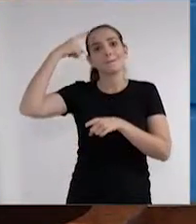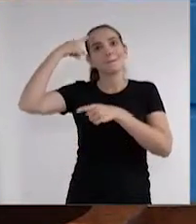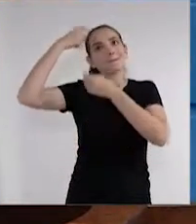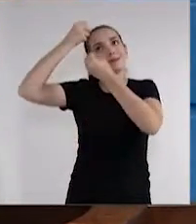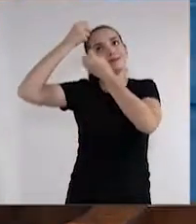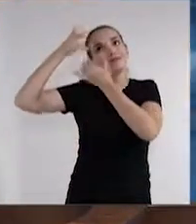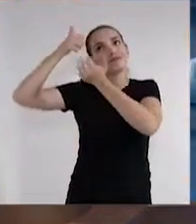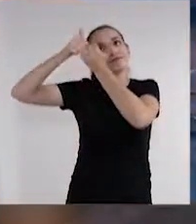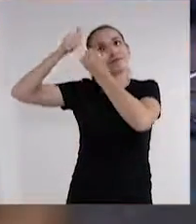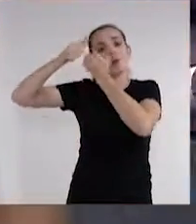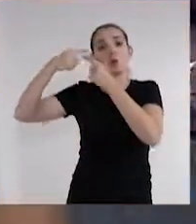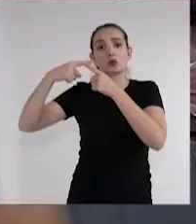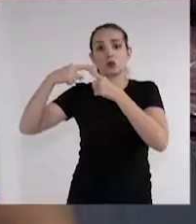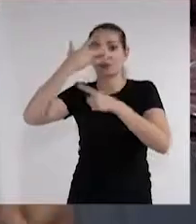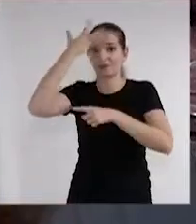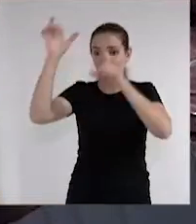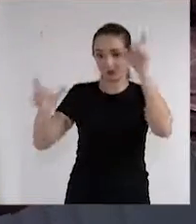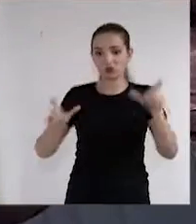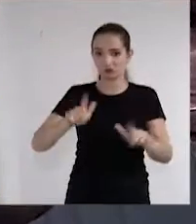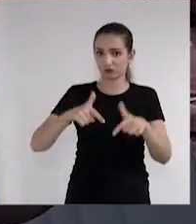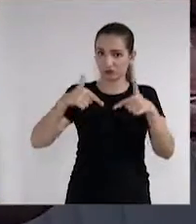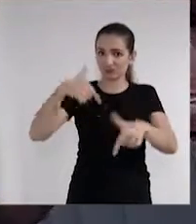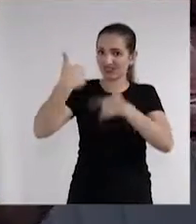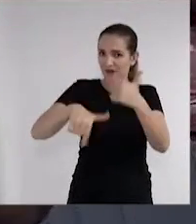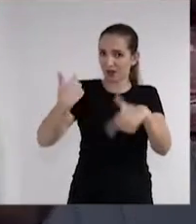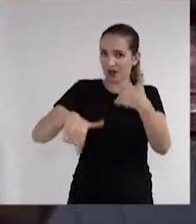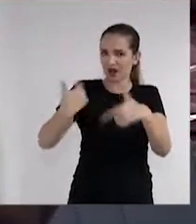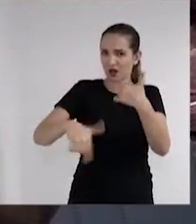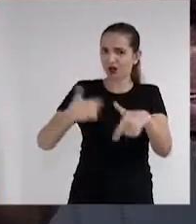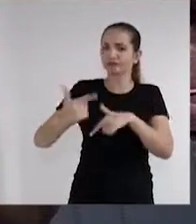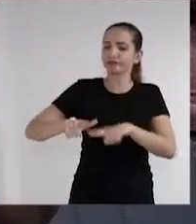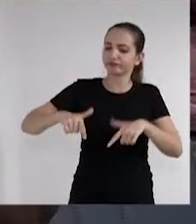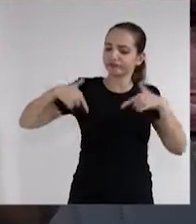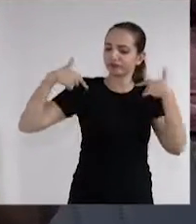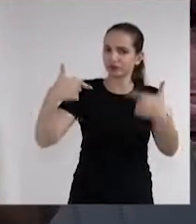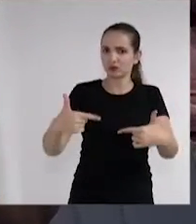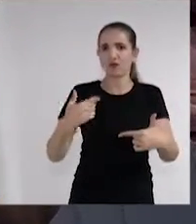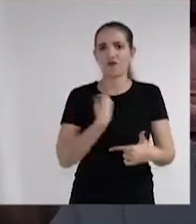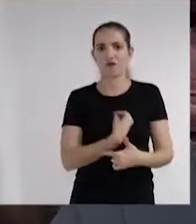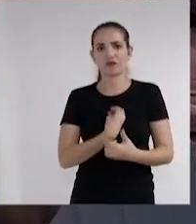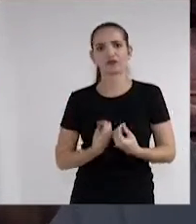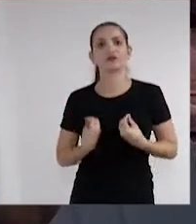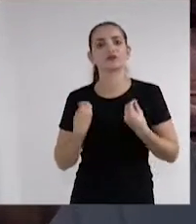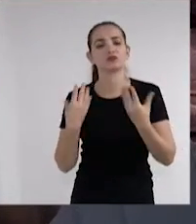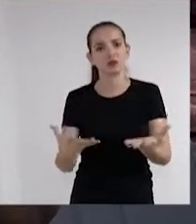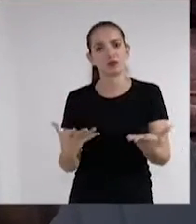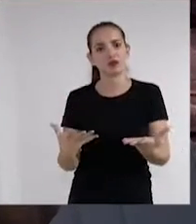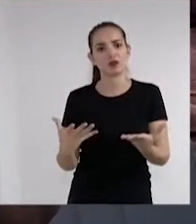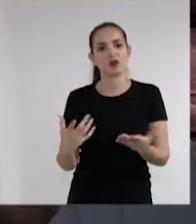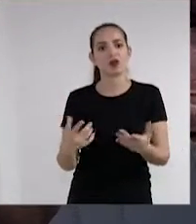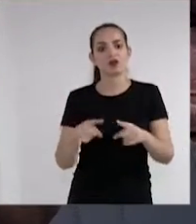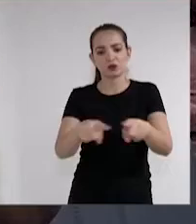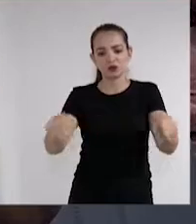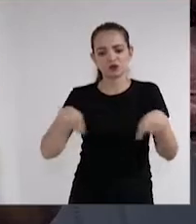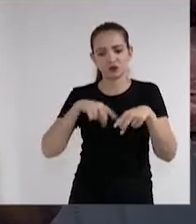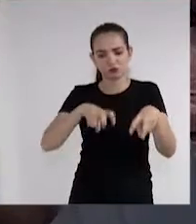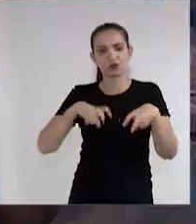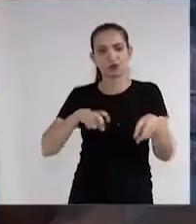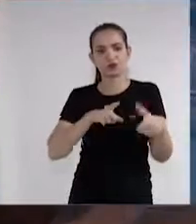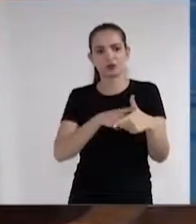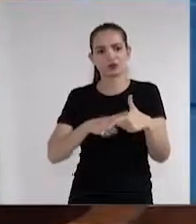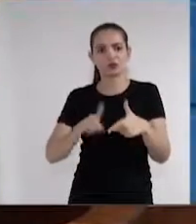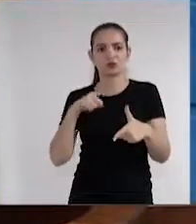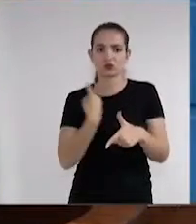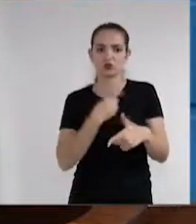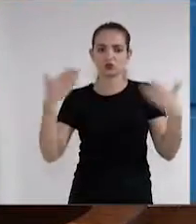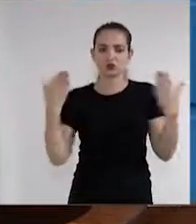porque foram trabalhadores que enfrentaram a luta do latifúndio, que deram as suas vidas, mas que hoje a gente tem, com